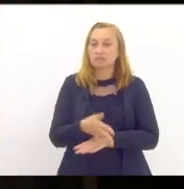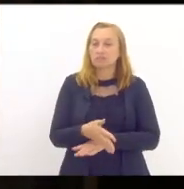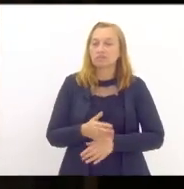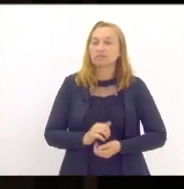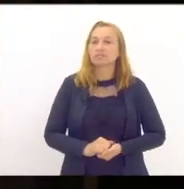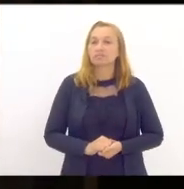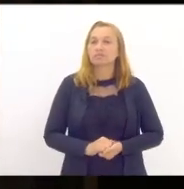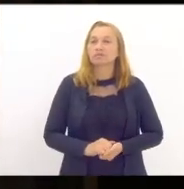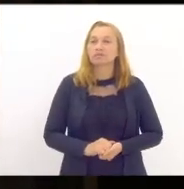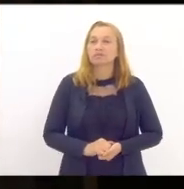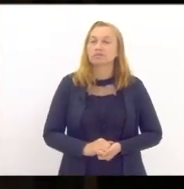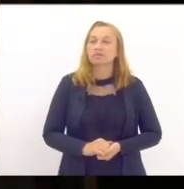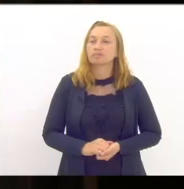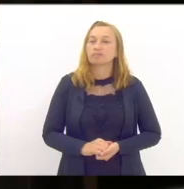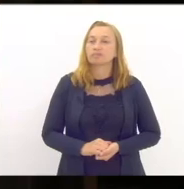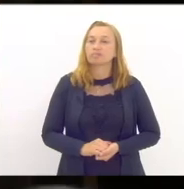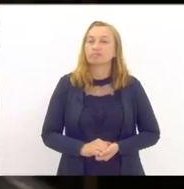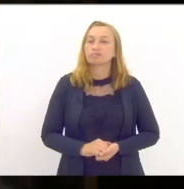a